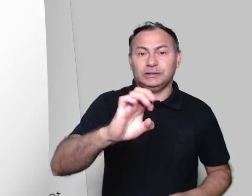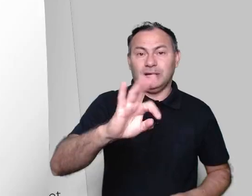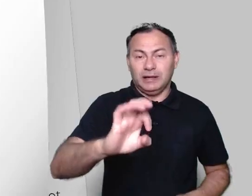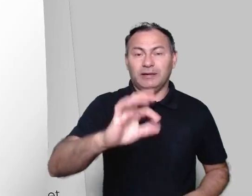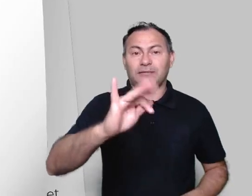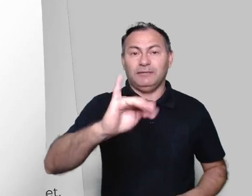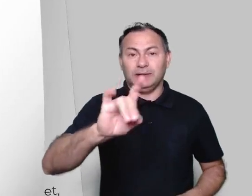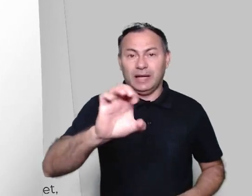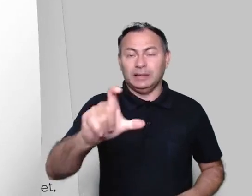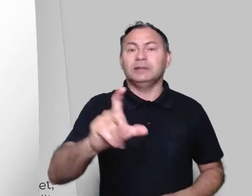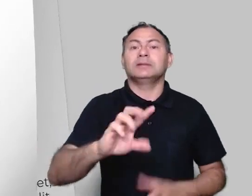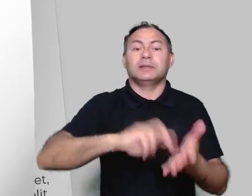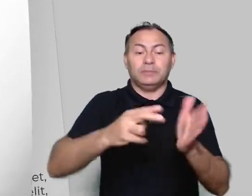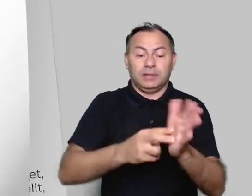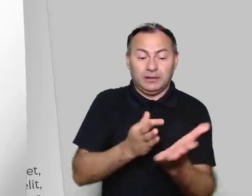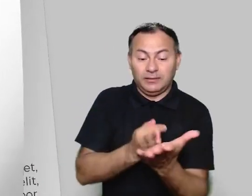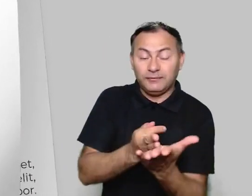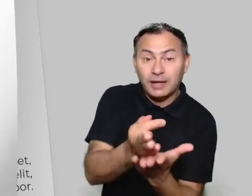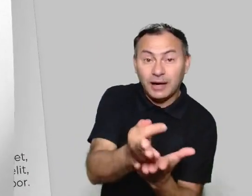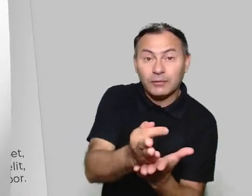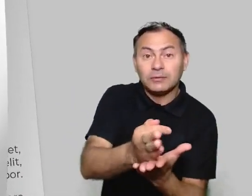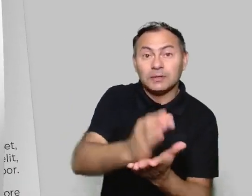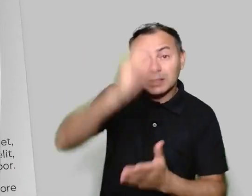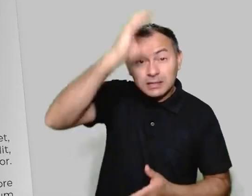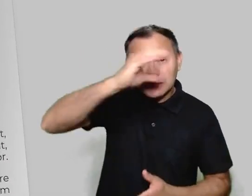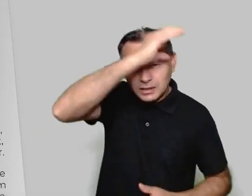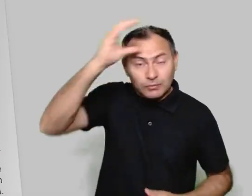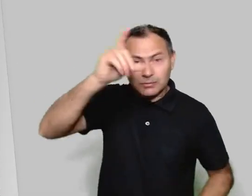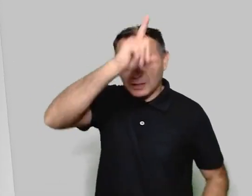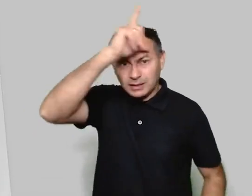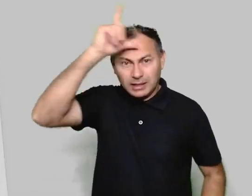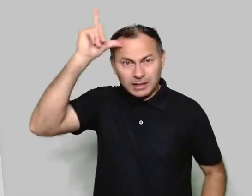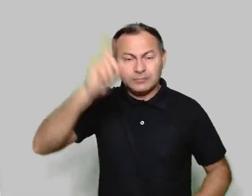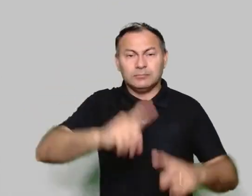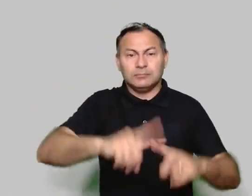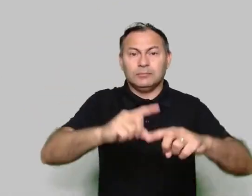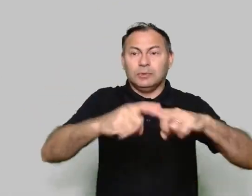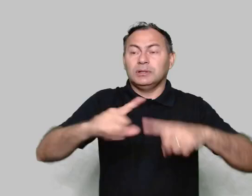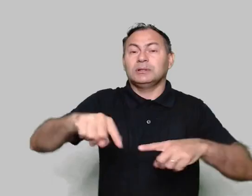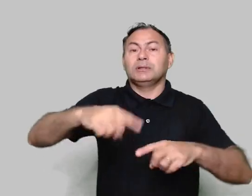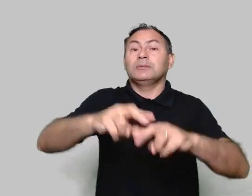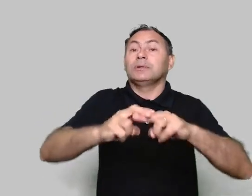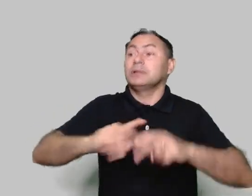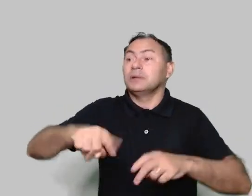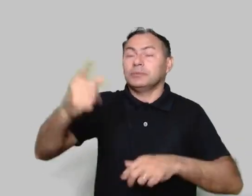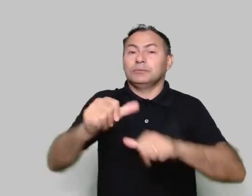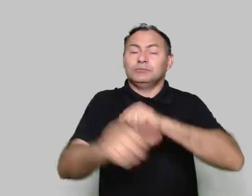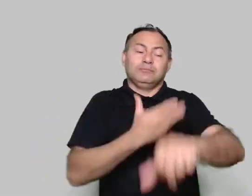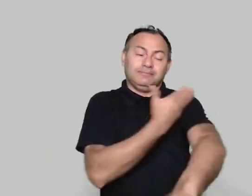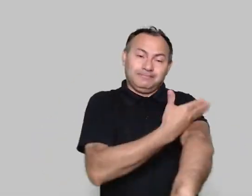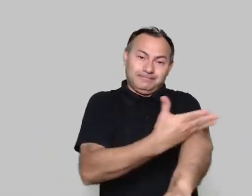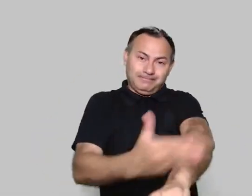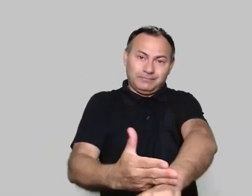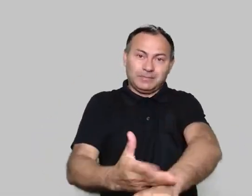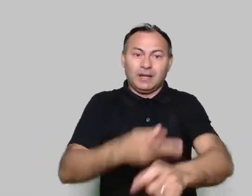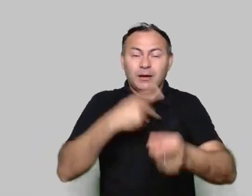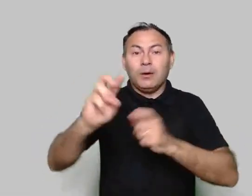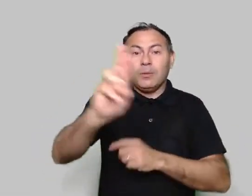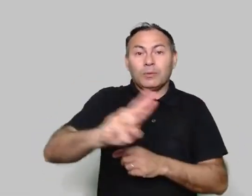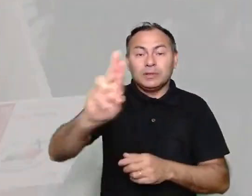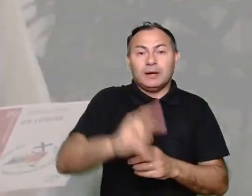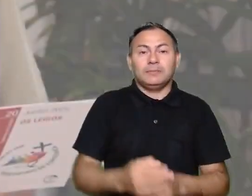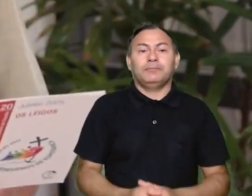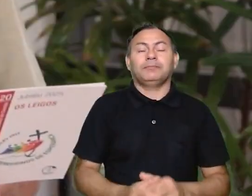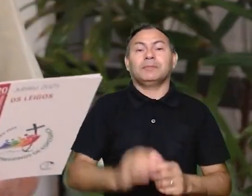Fidelis Laici, fiéis cristãos leigos. Por isso que depois se tomou o costume de